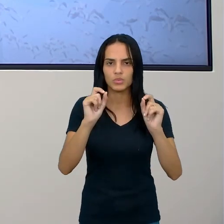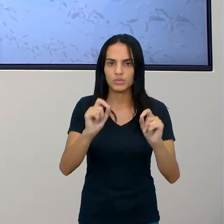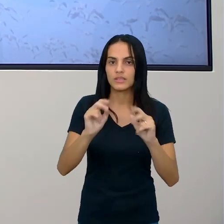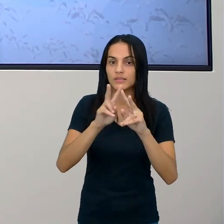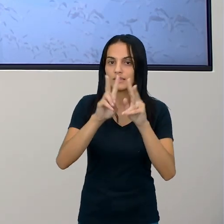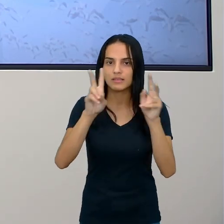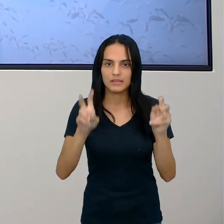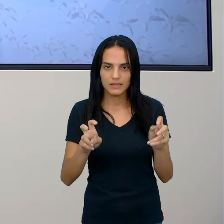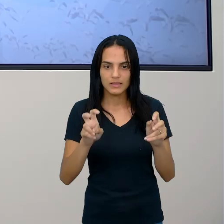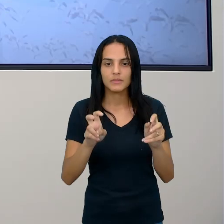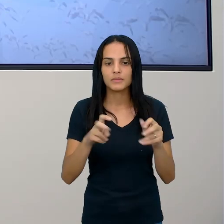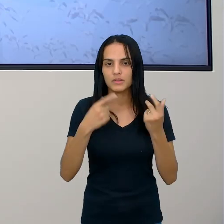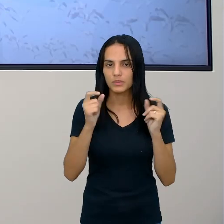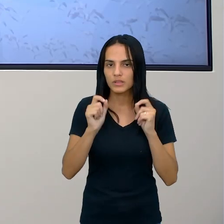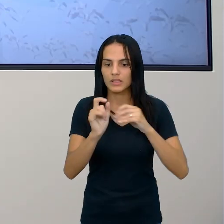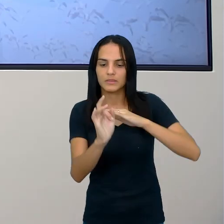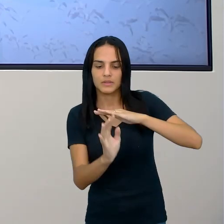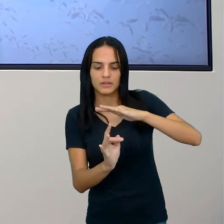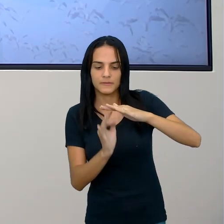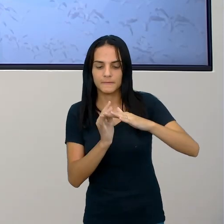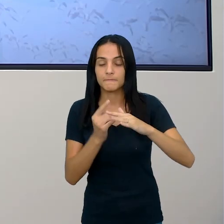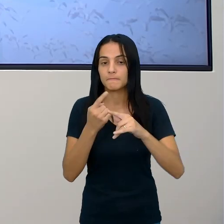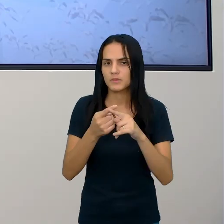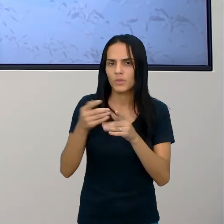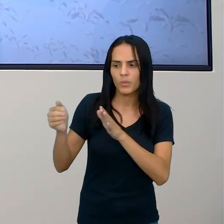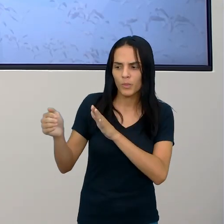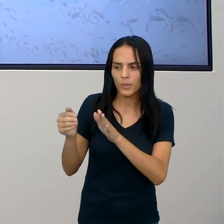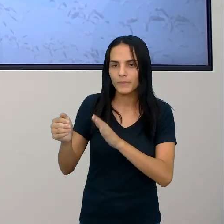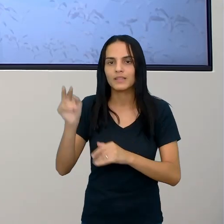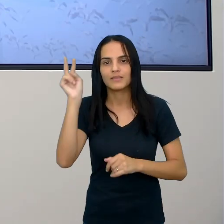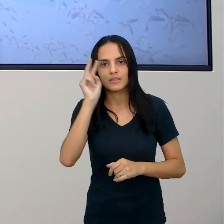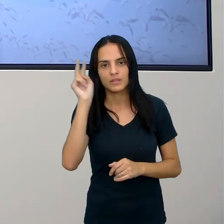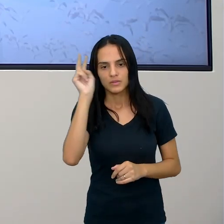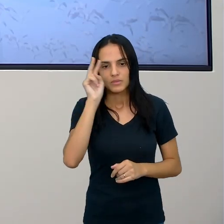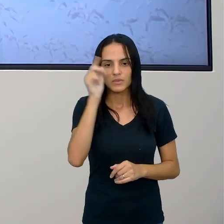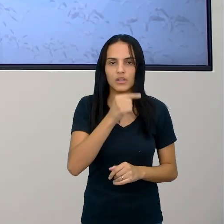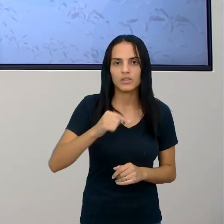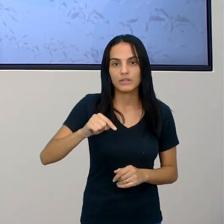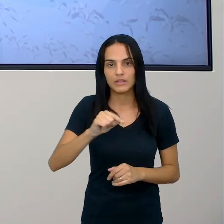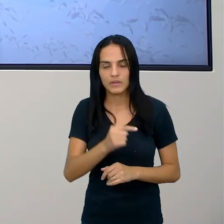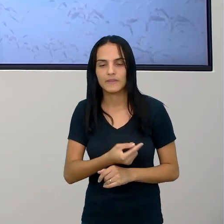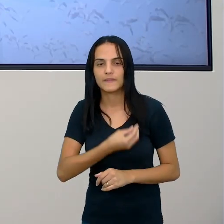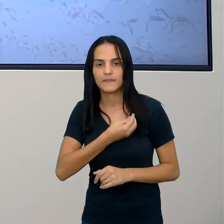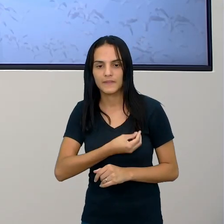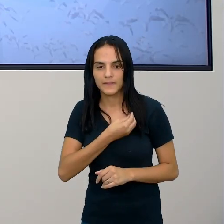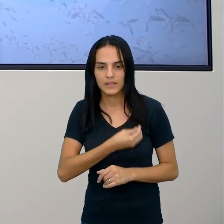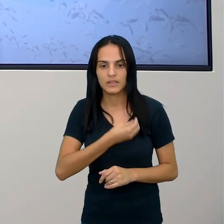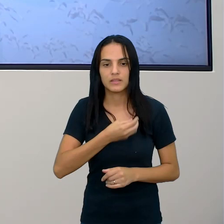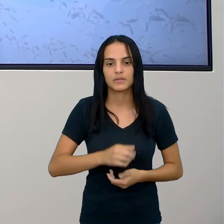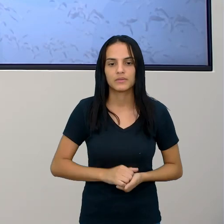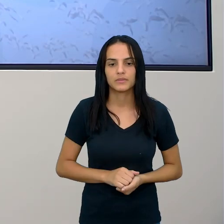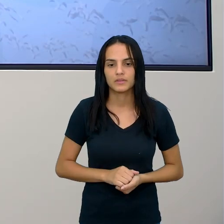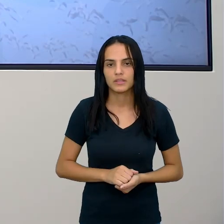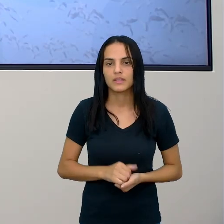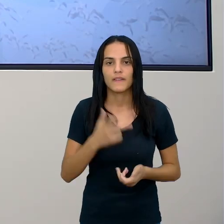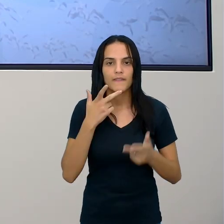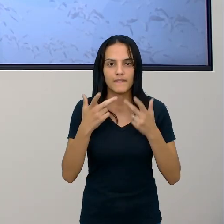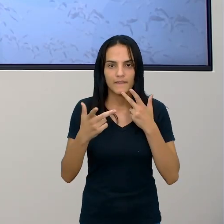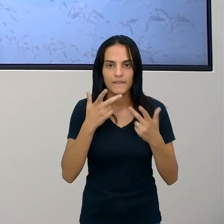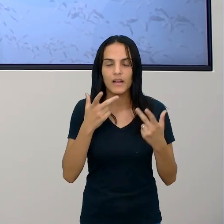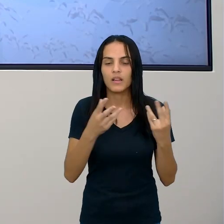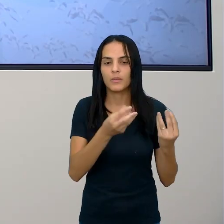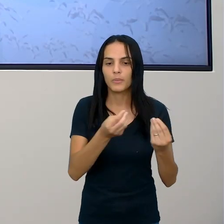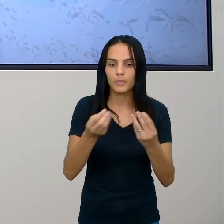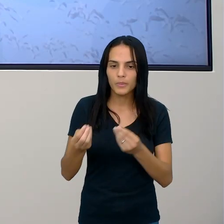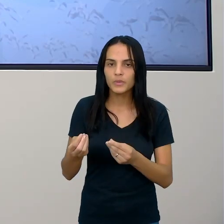esse assunto das migrações, pelo momento histórico que nós vivemos. Se fala muito